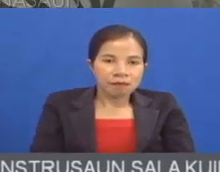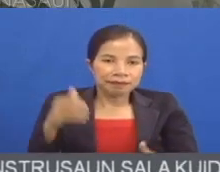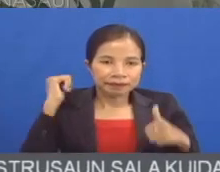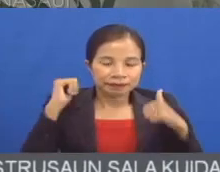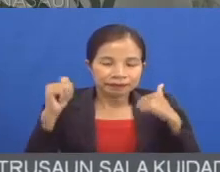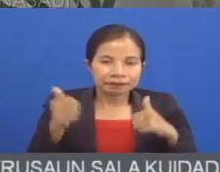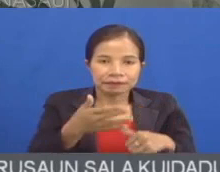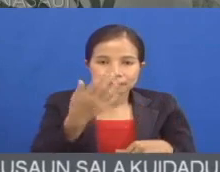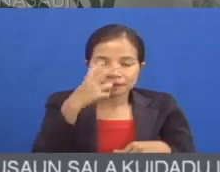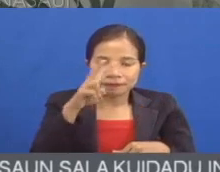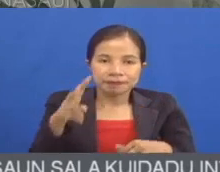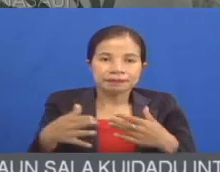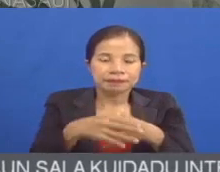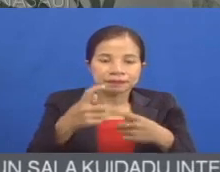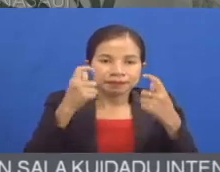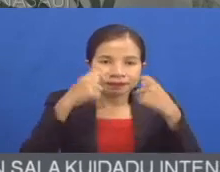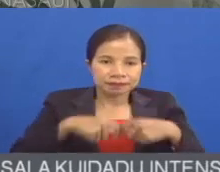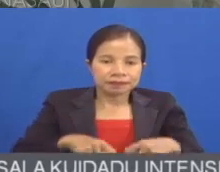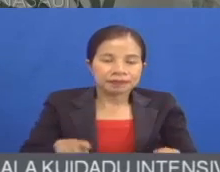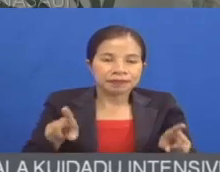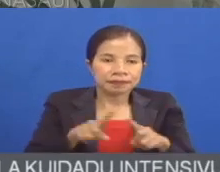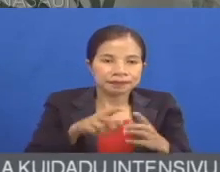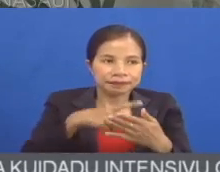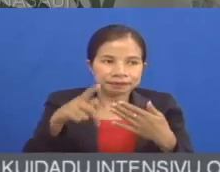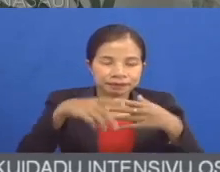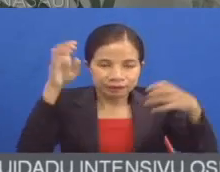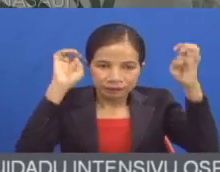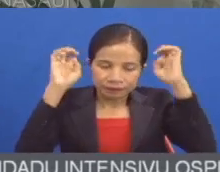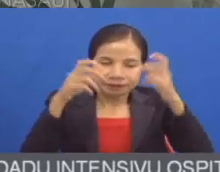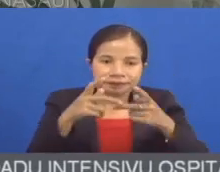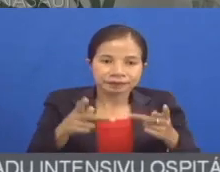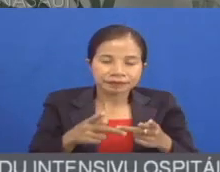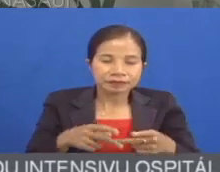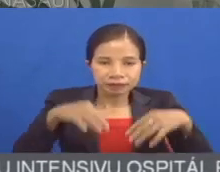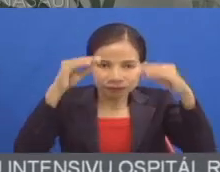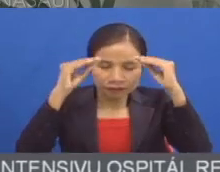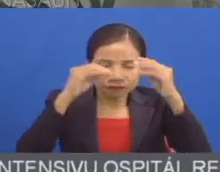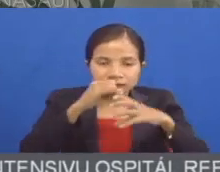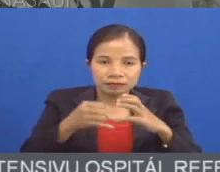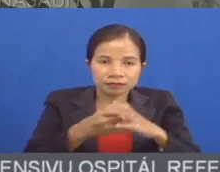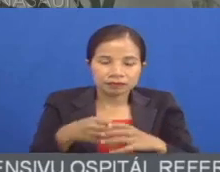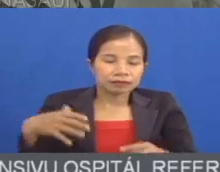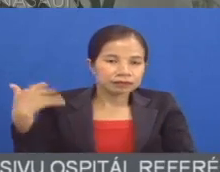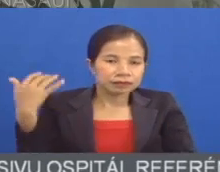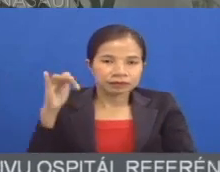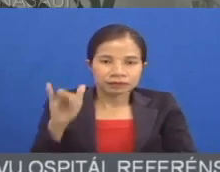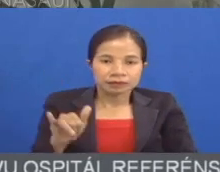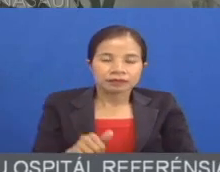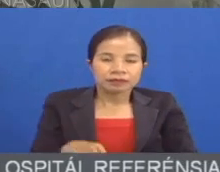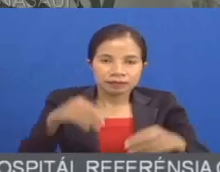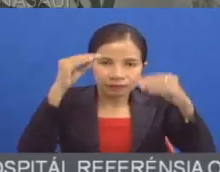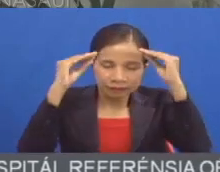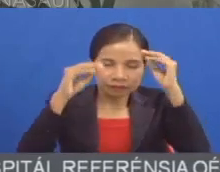que ita bot sira harei hatasi ibu, né, hanesan programa educação ambiental, ida, onde educa, envolve juventude sira, onde